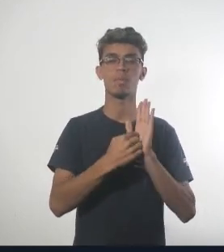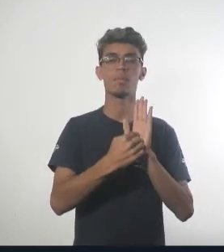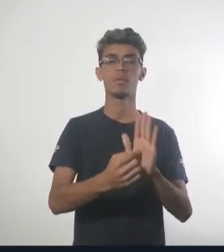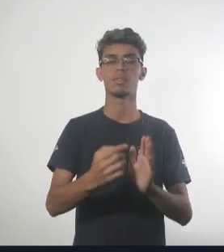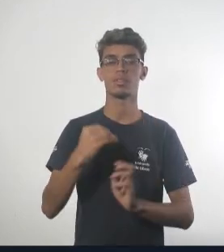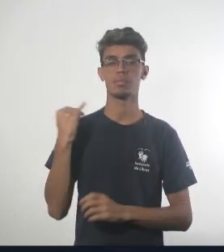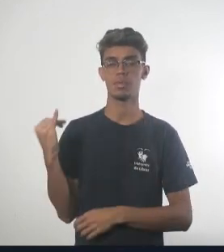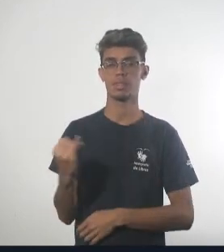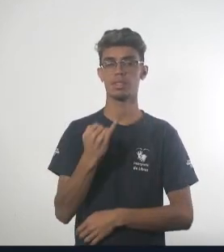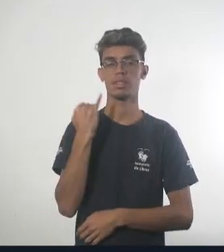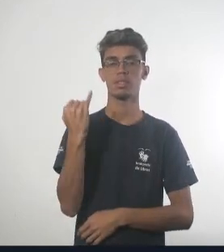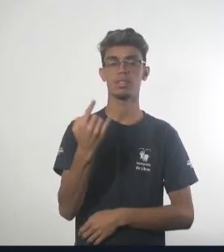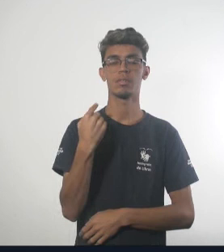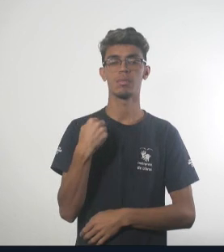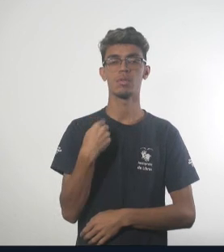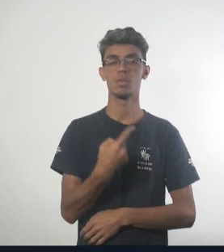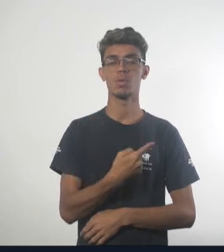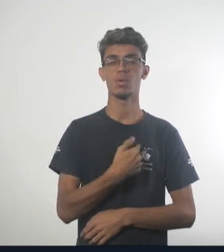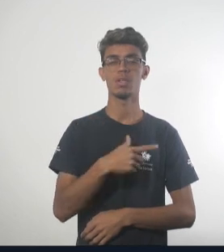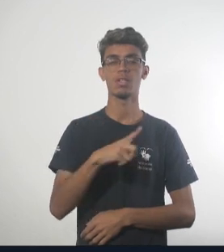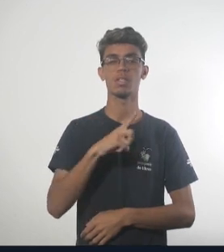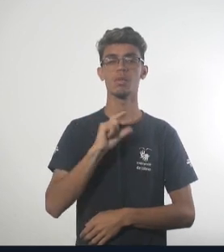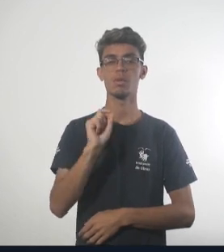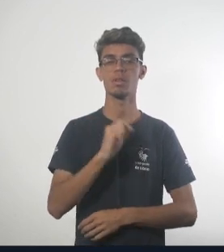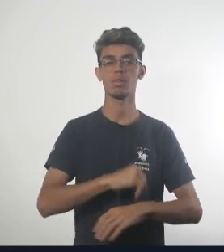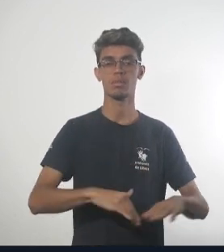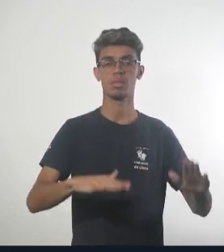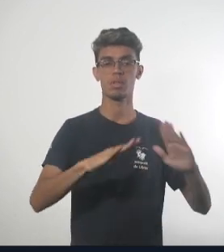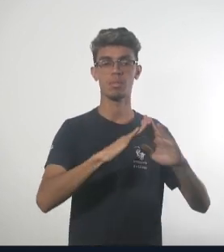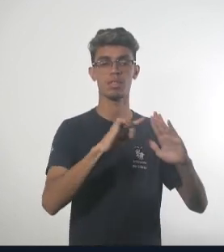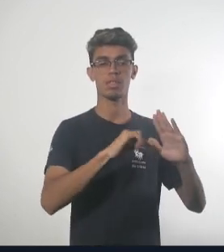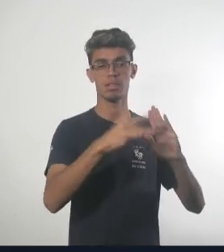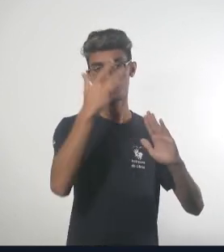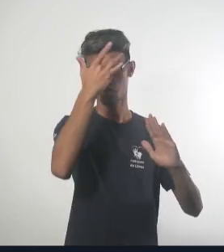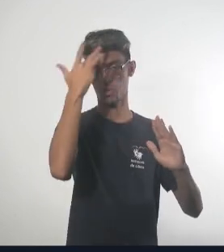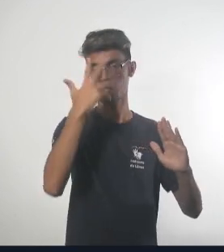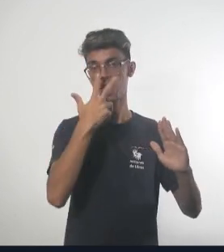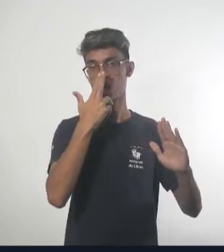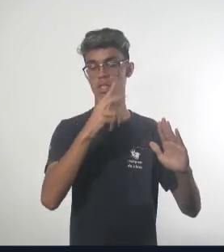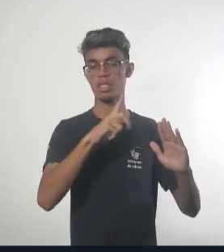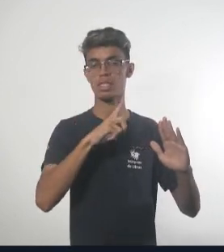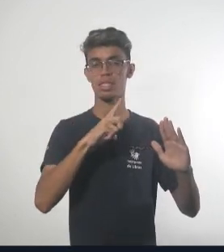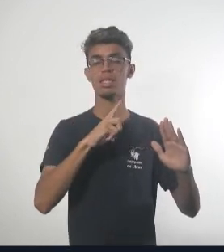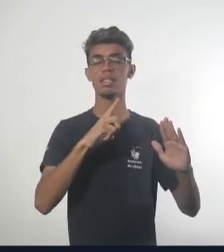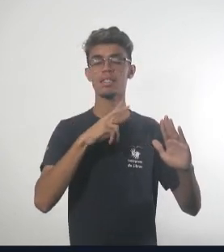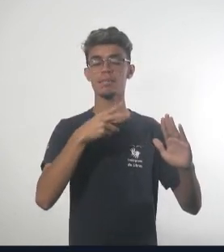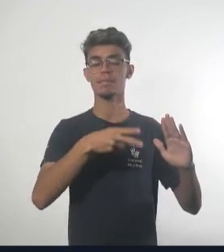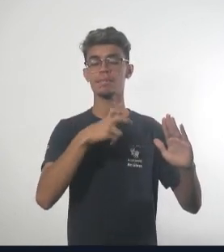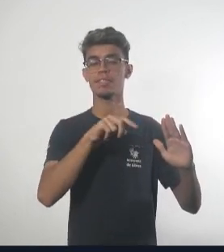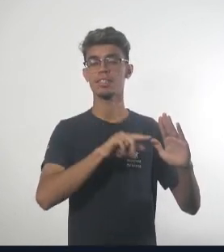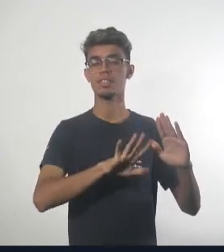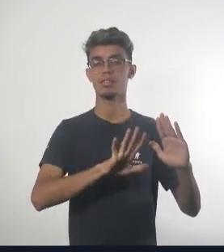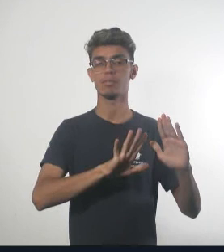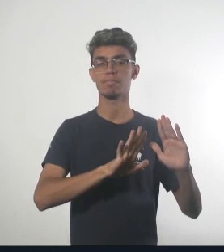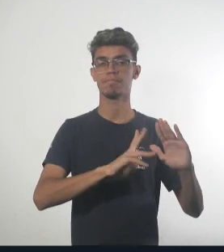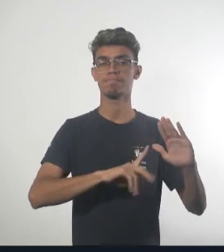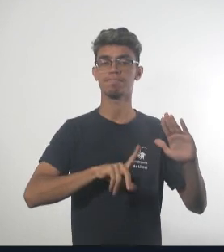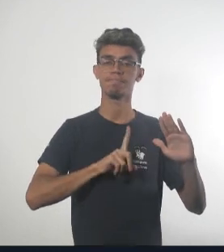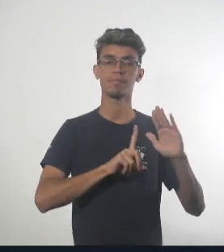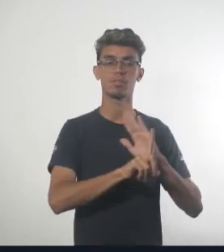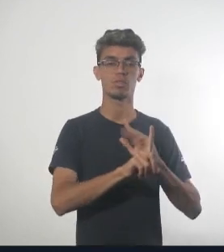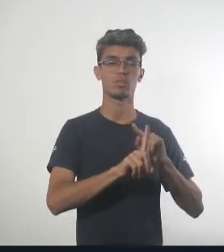ter uma orientação adequada de isolamento precoce dos casos suspeitos. Então, o caso ser realmente identificado precocemente e